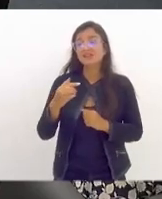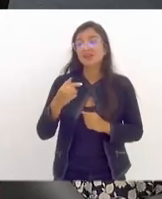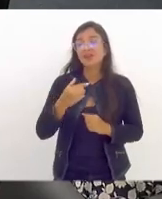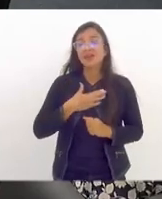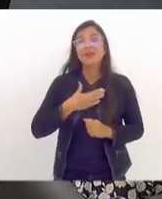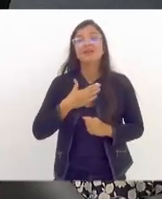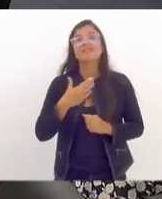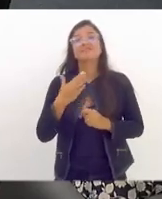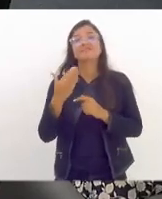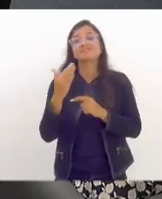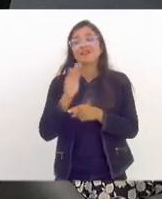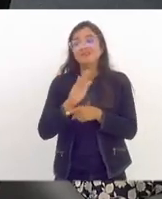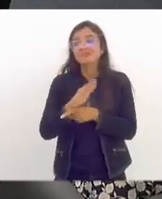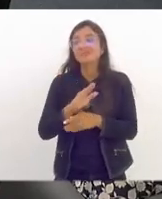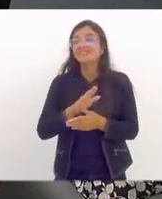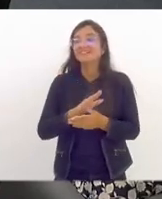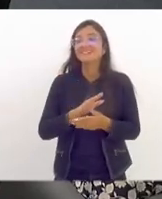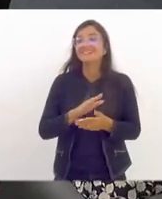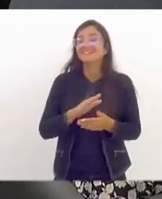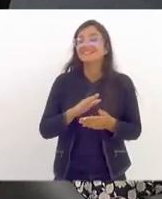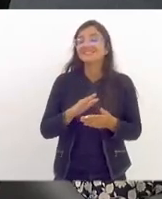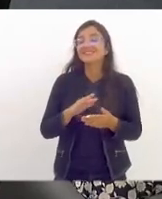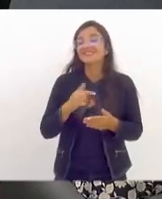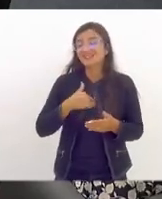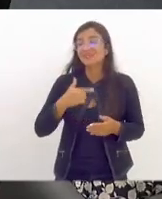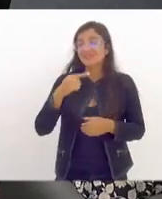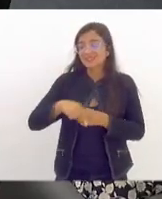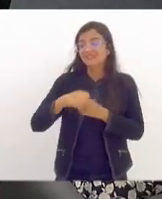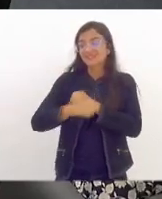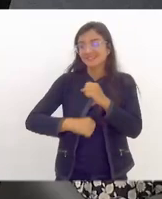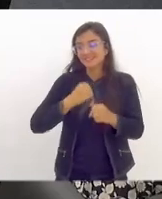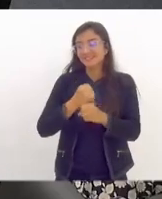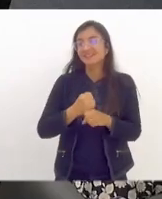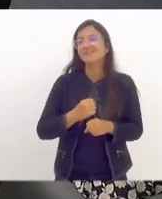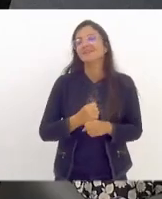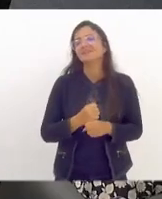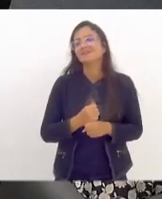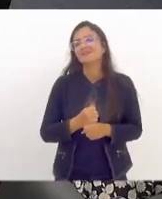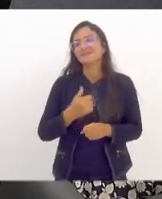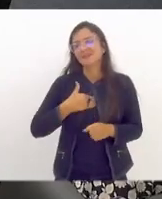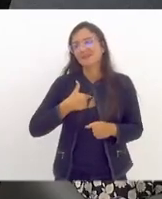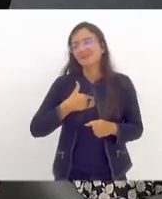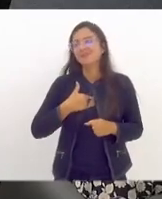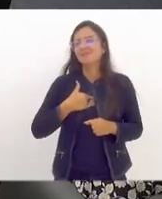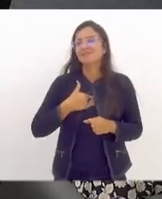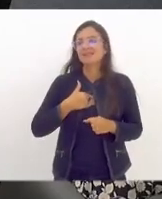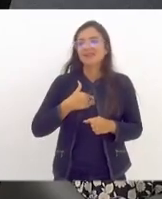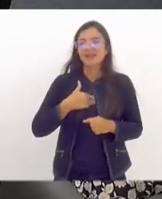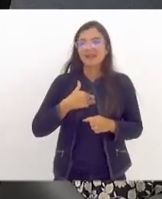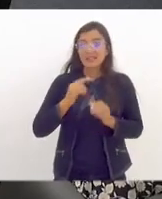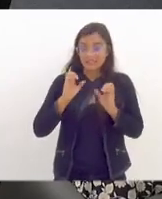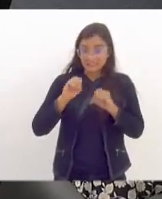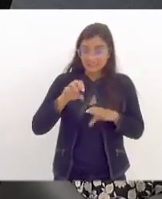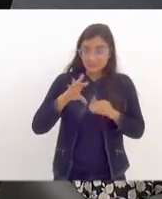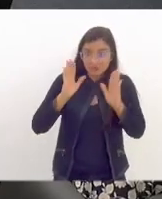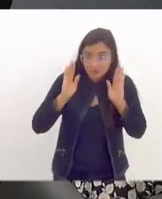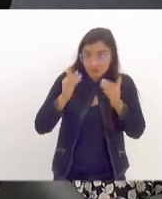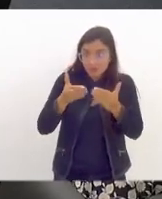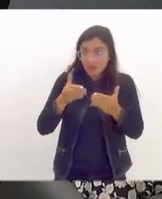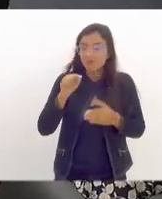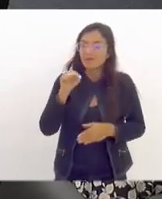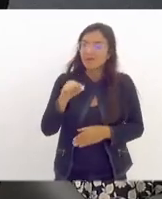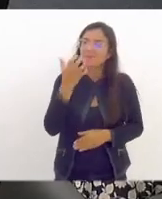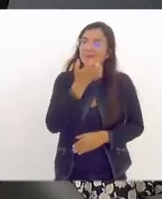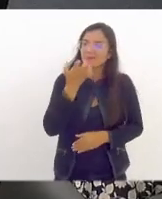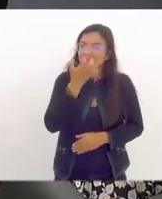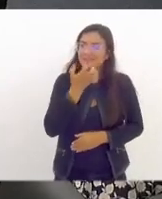aprender agora eu sei porque eu tô esse ano formando licenciatura em música então eu consegui junto com eles